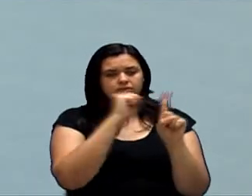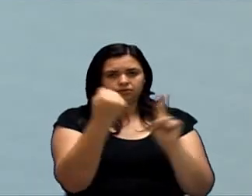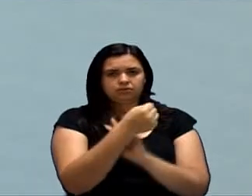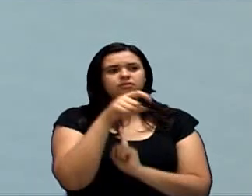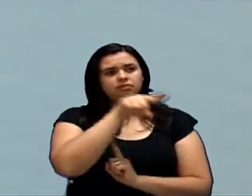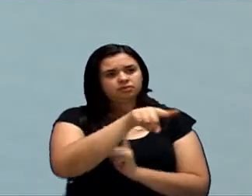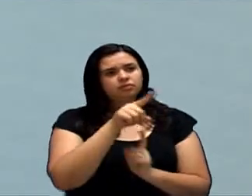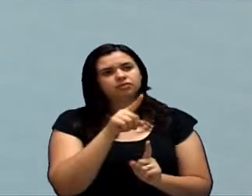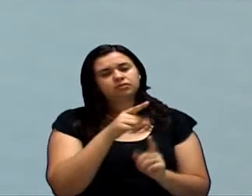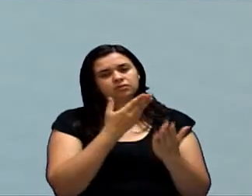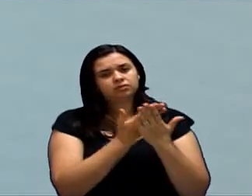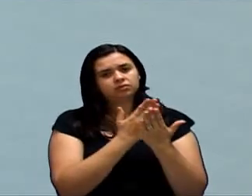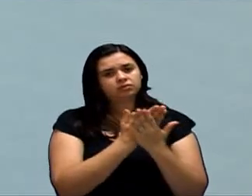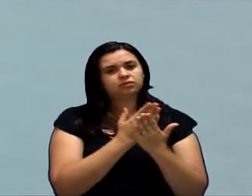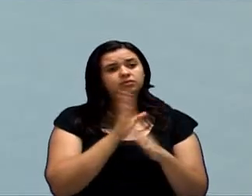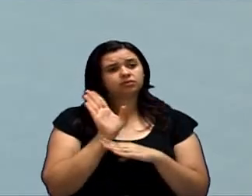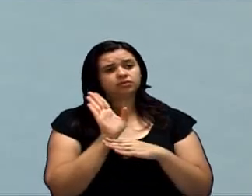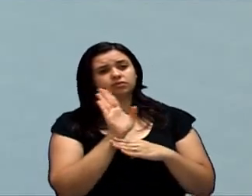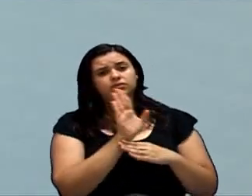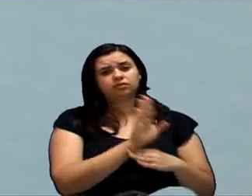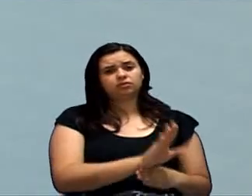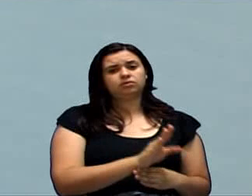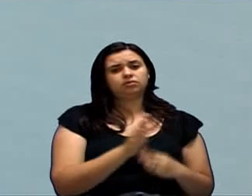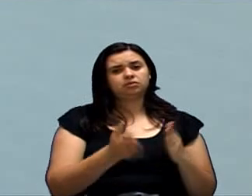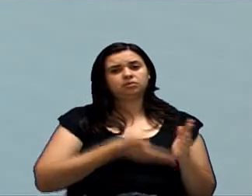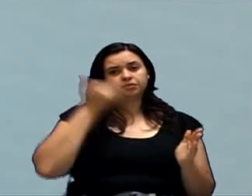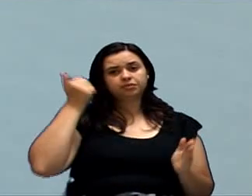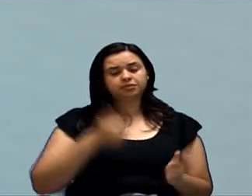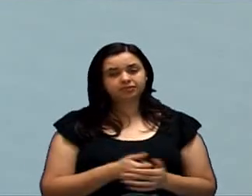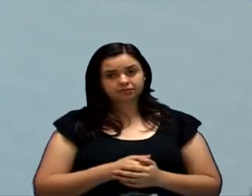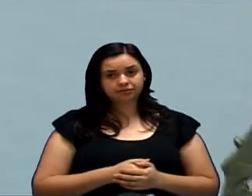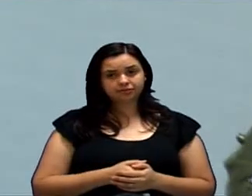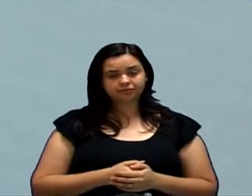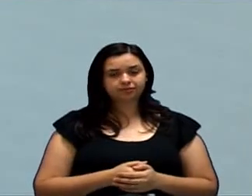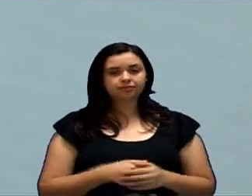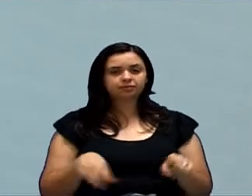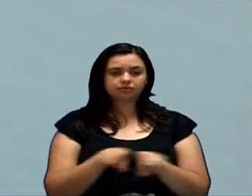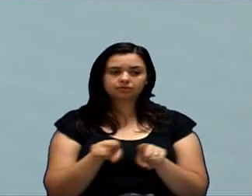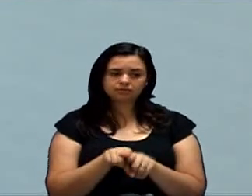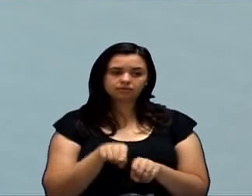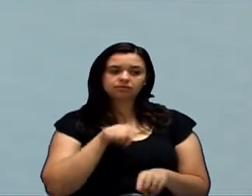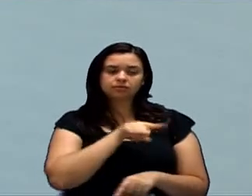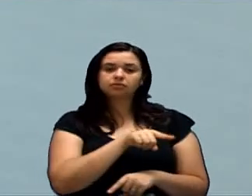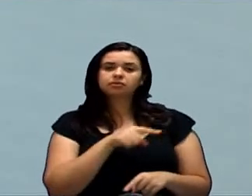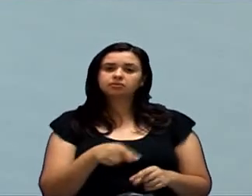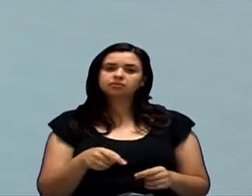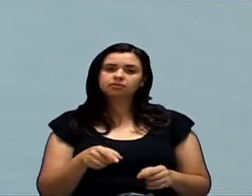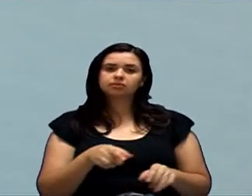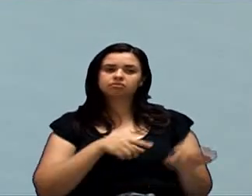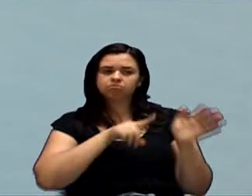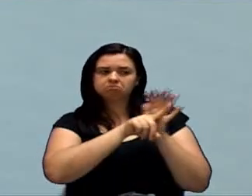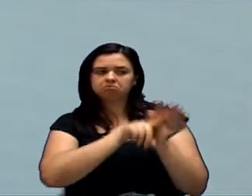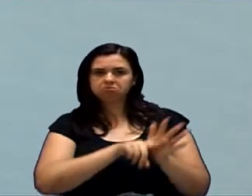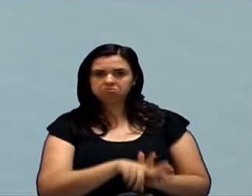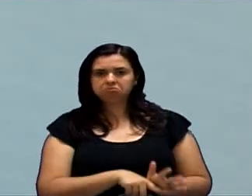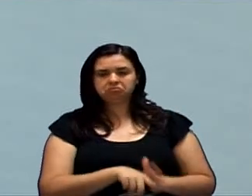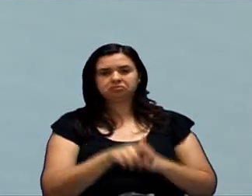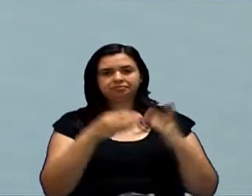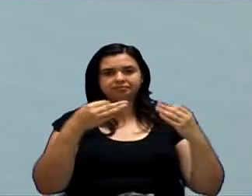escolas, ela contribui, essa equipe multiprofissional contribui, inclusive, para que tenha uma avaliação